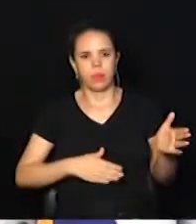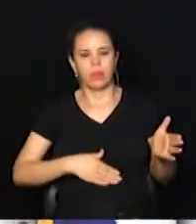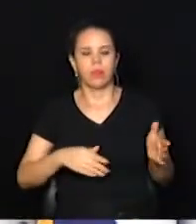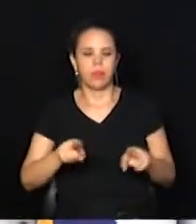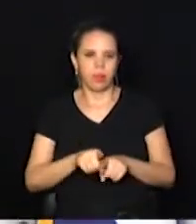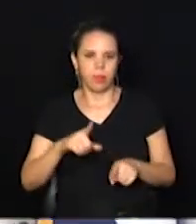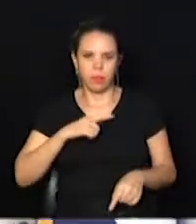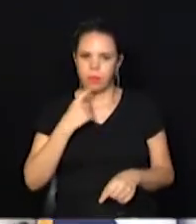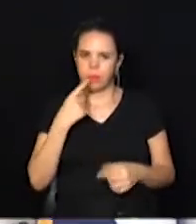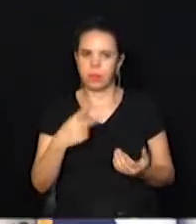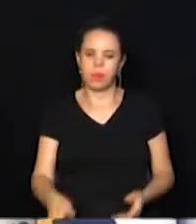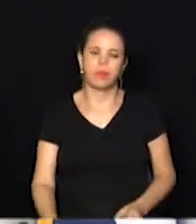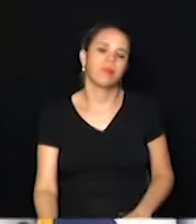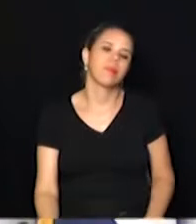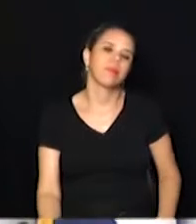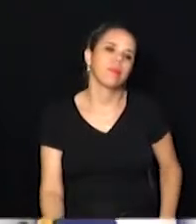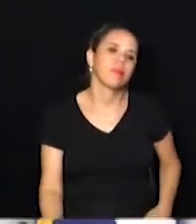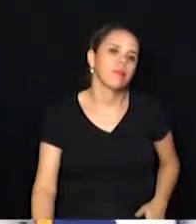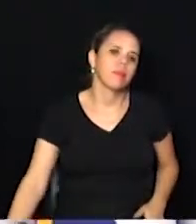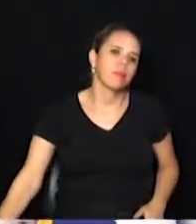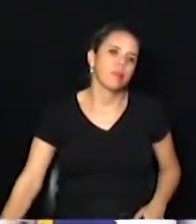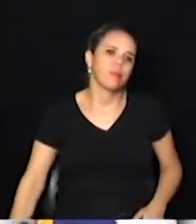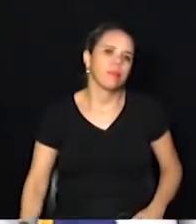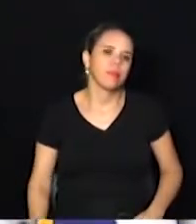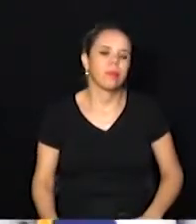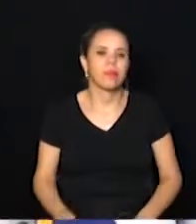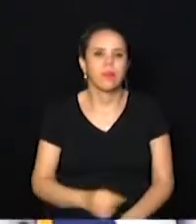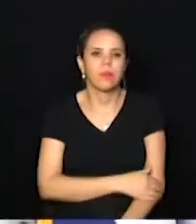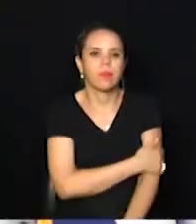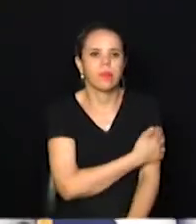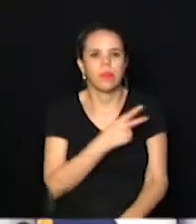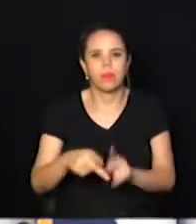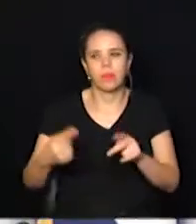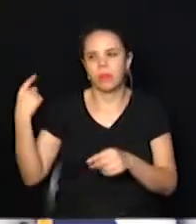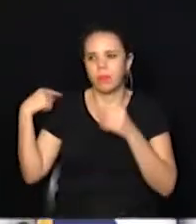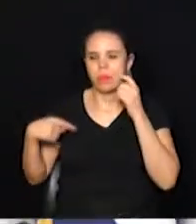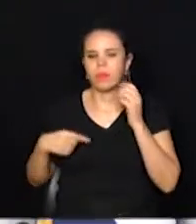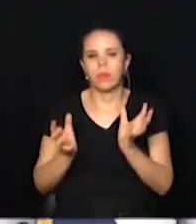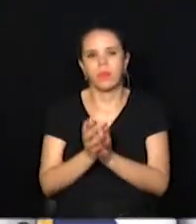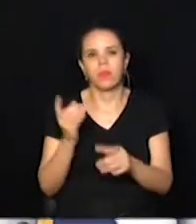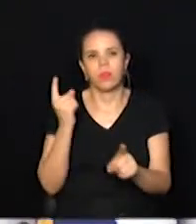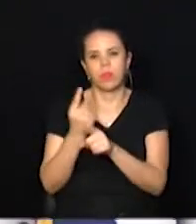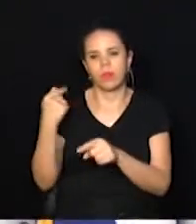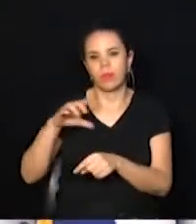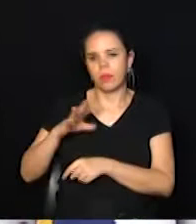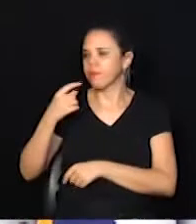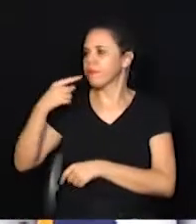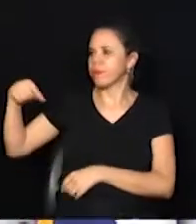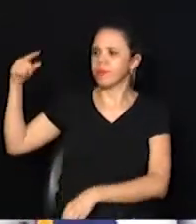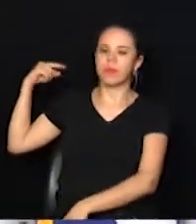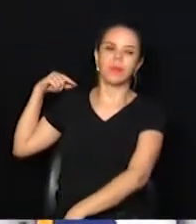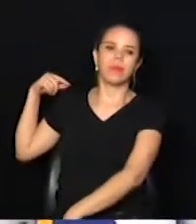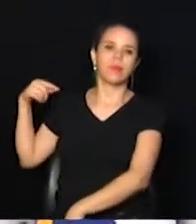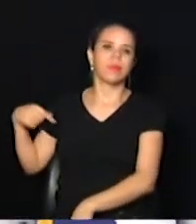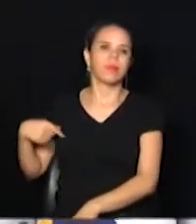aqui em Campinas, esses milicianos de hoje são filhotes daquilo que nós encontramos aqui em Campinas,